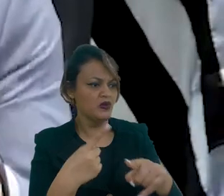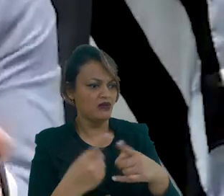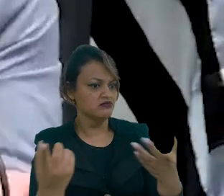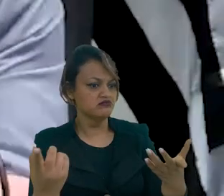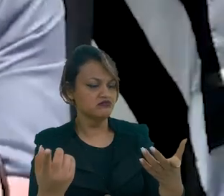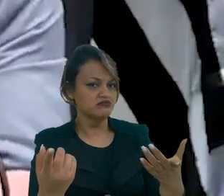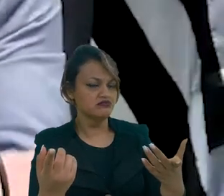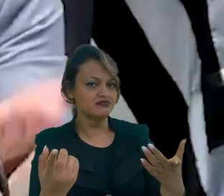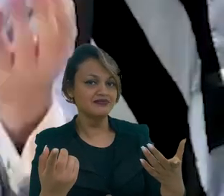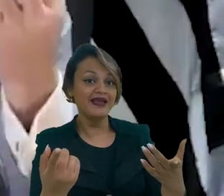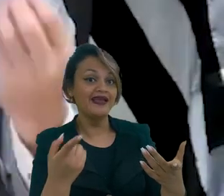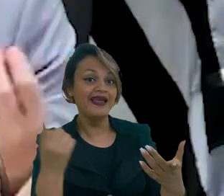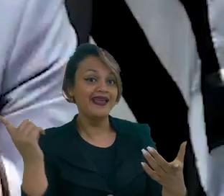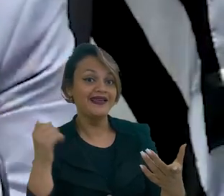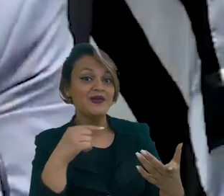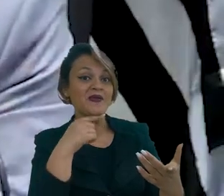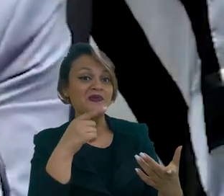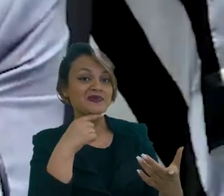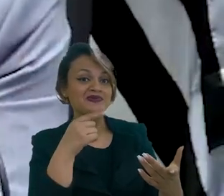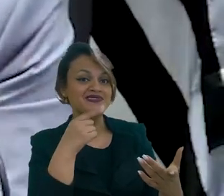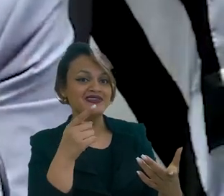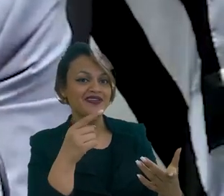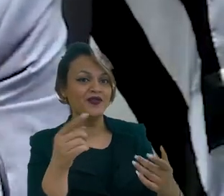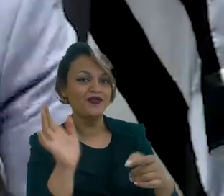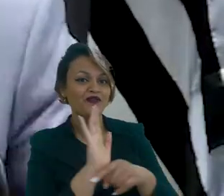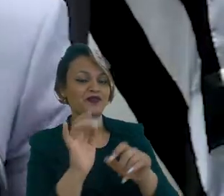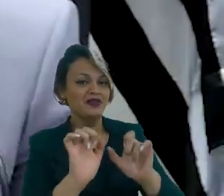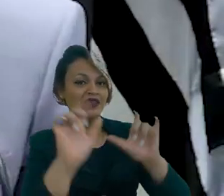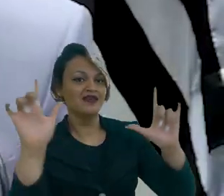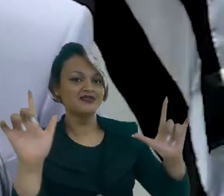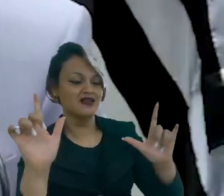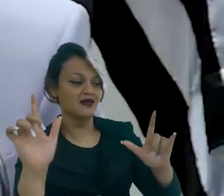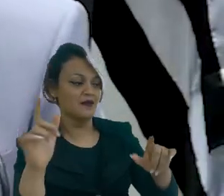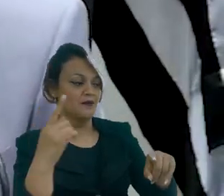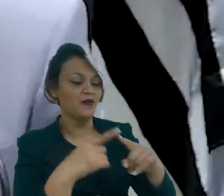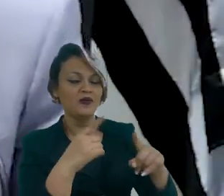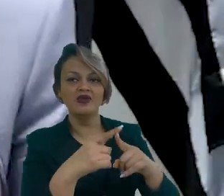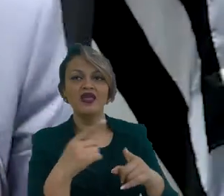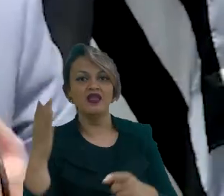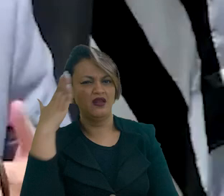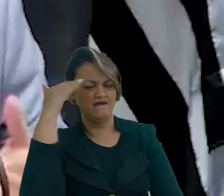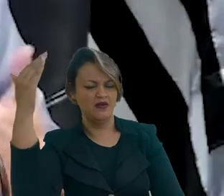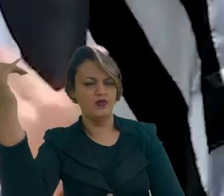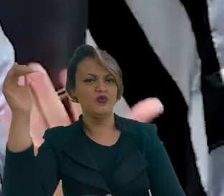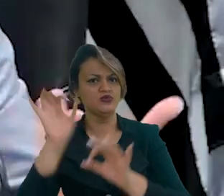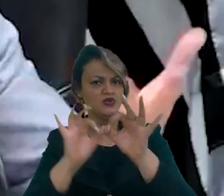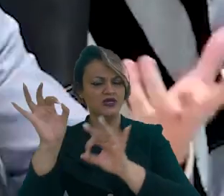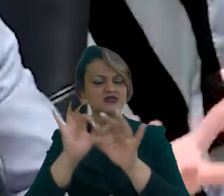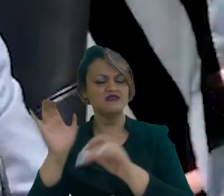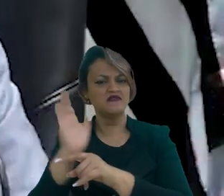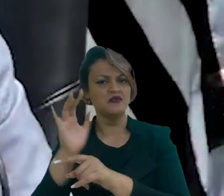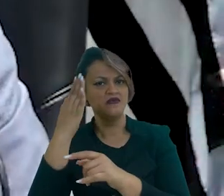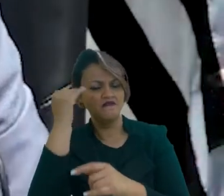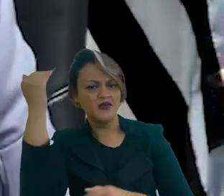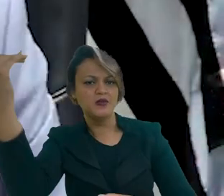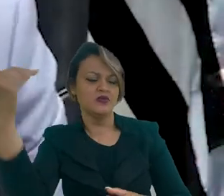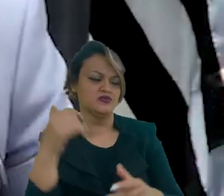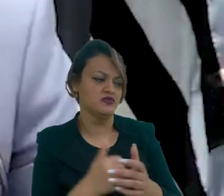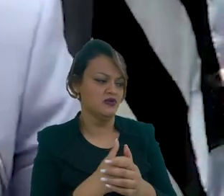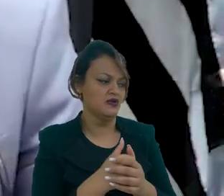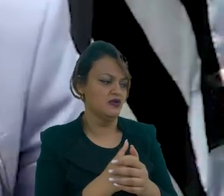no que não conseguiu Olha porque ele não conseguiu a Premiere o filme dele a final ele era um cineasta consagrado